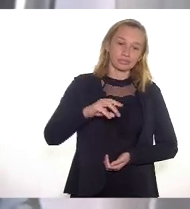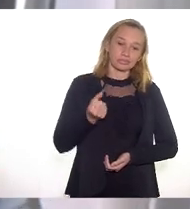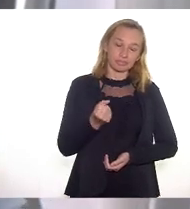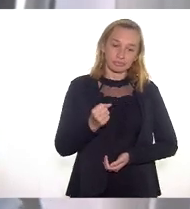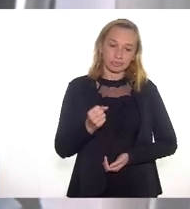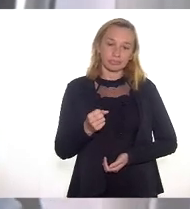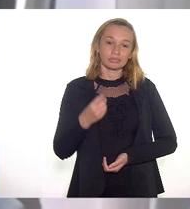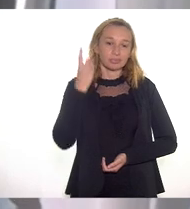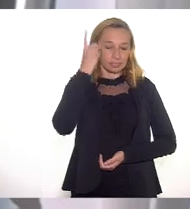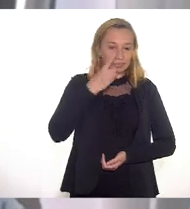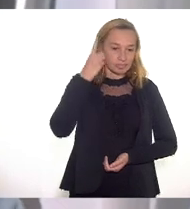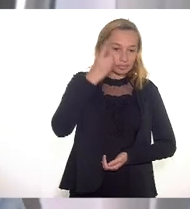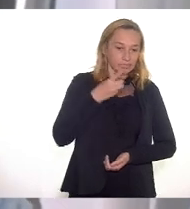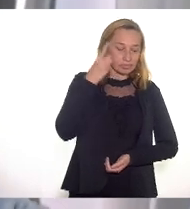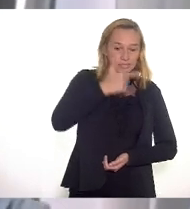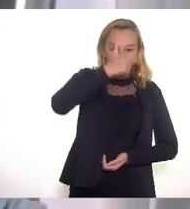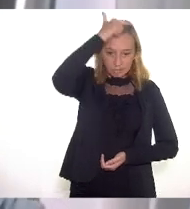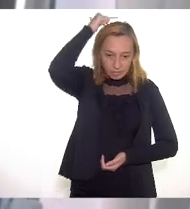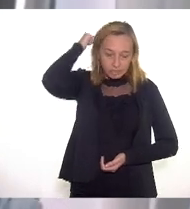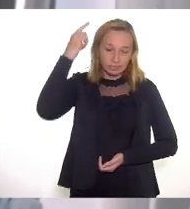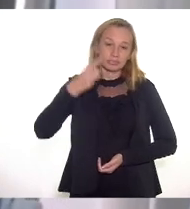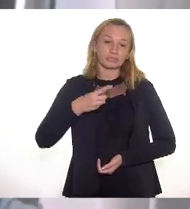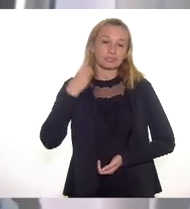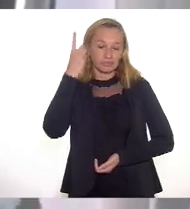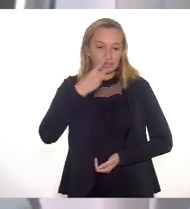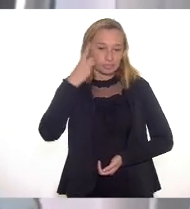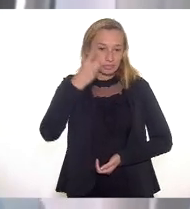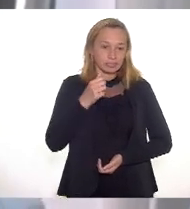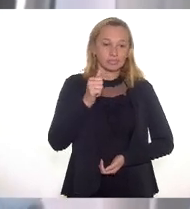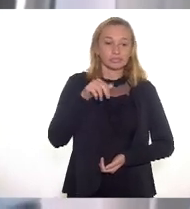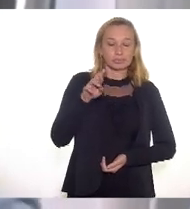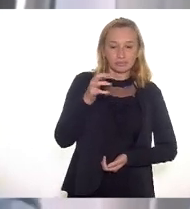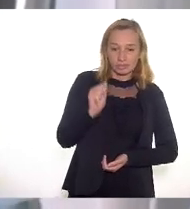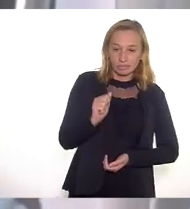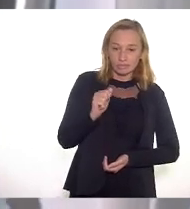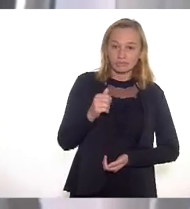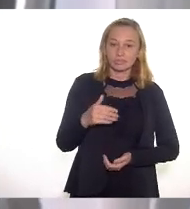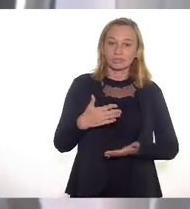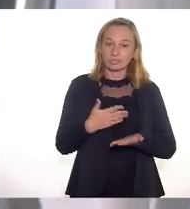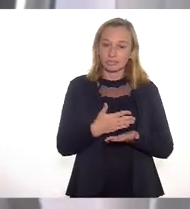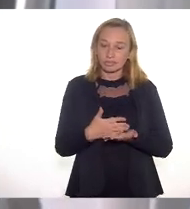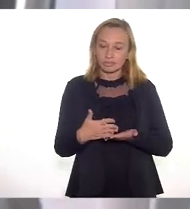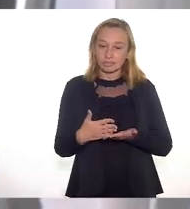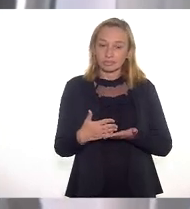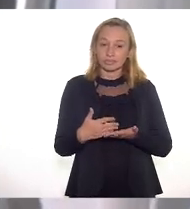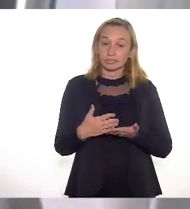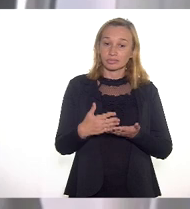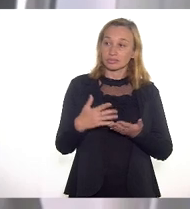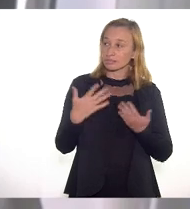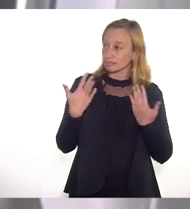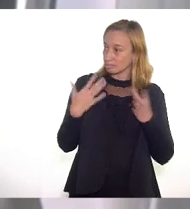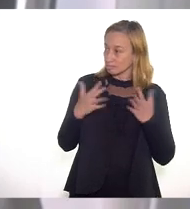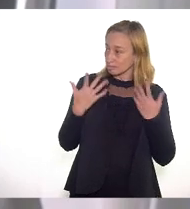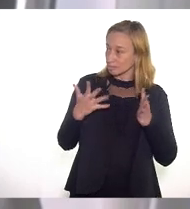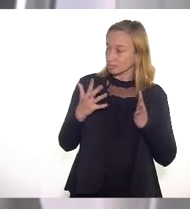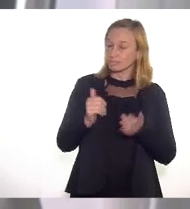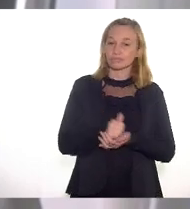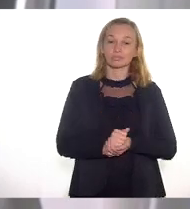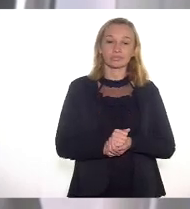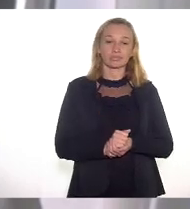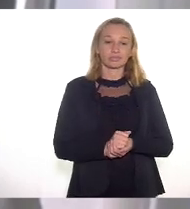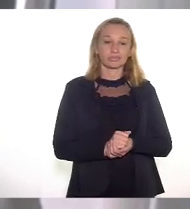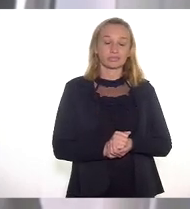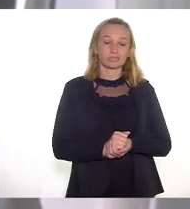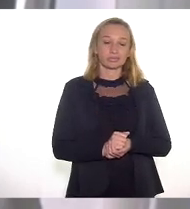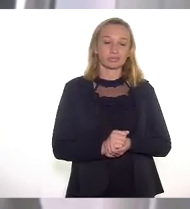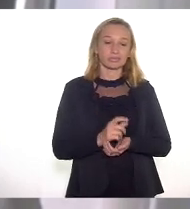Começo homenageando a deputada Marta Rocha, declamando os primeiros versos de